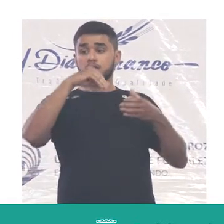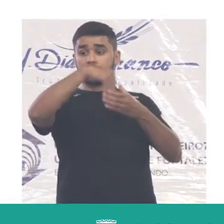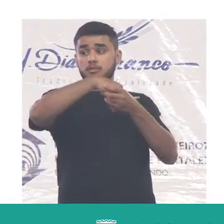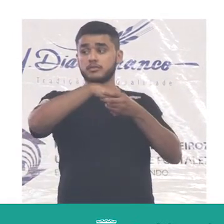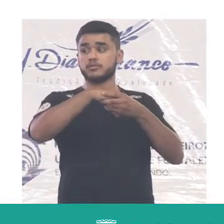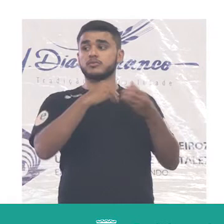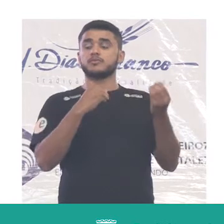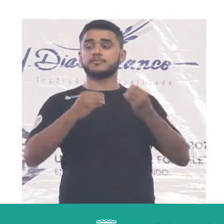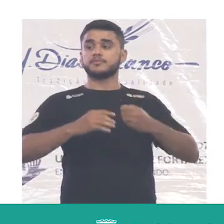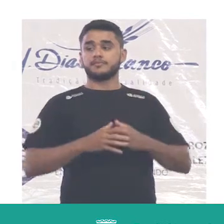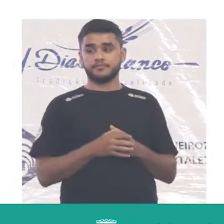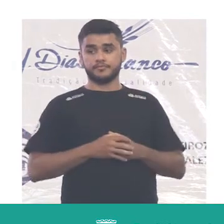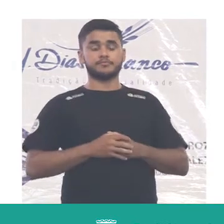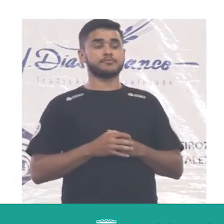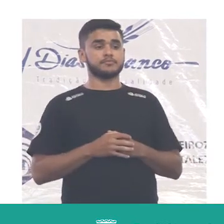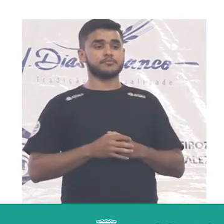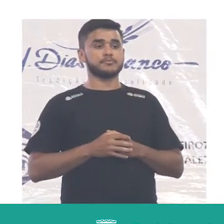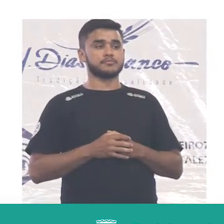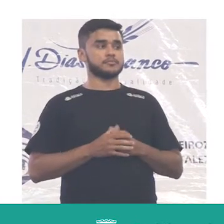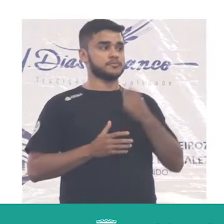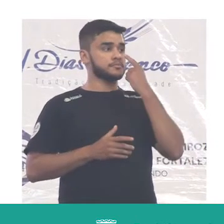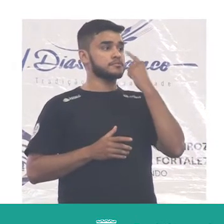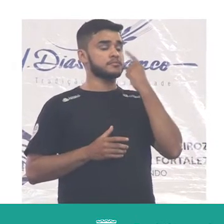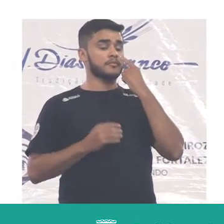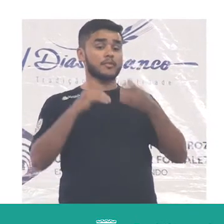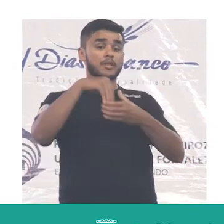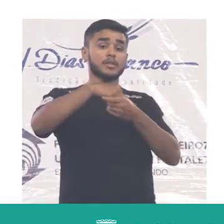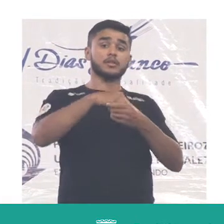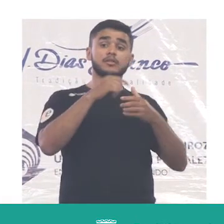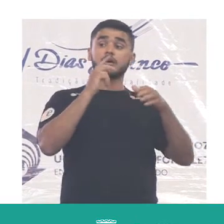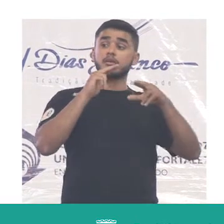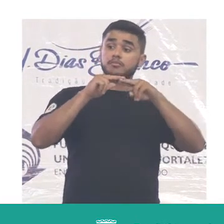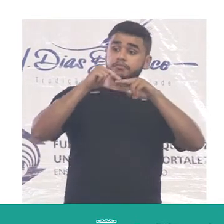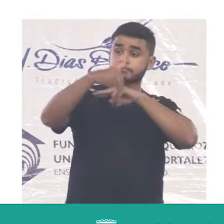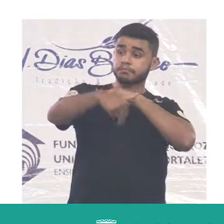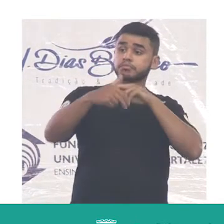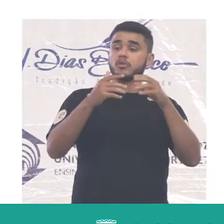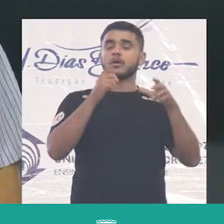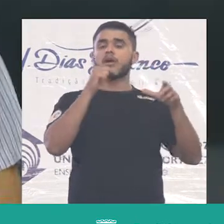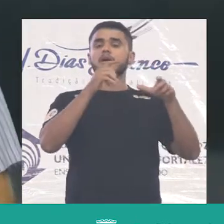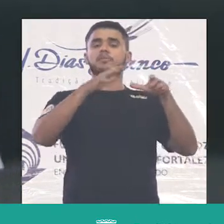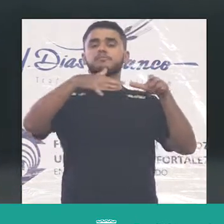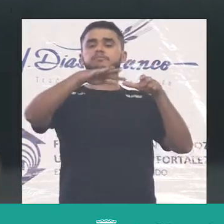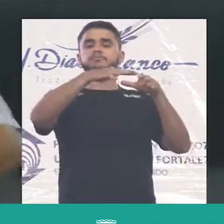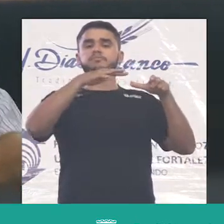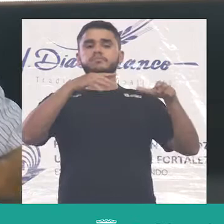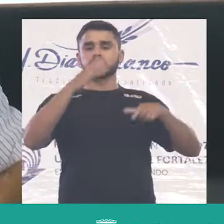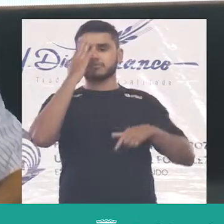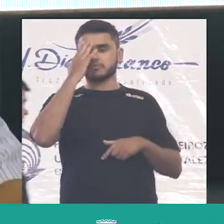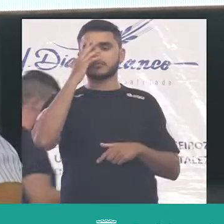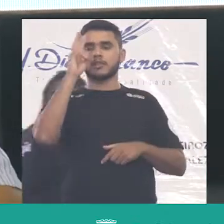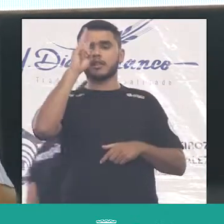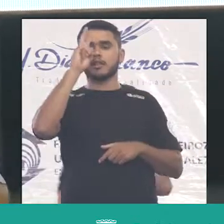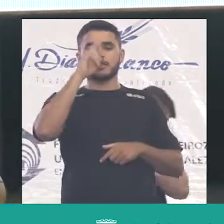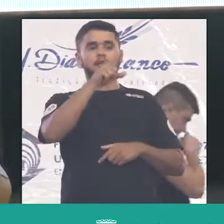piscina. Como é que é isso? Imaginou a correnteza encantada do Beach Park?